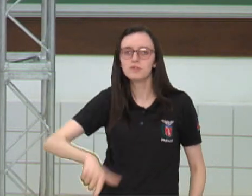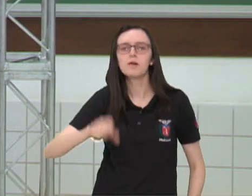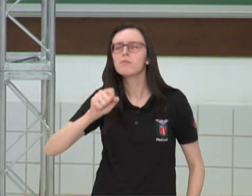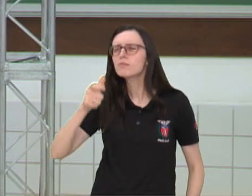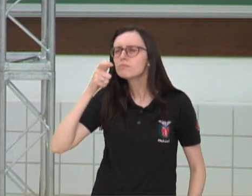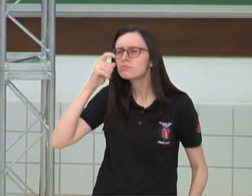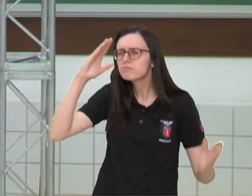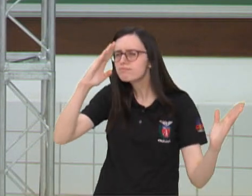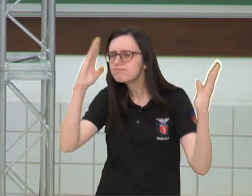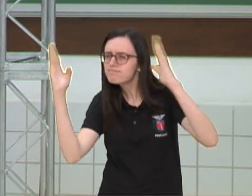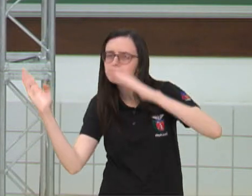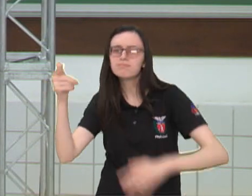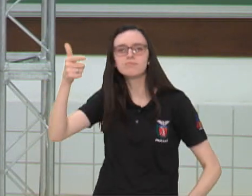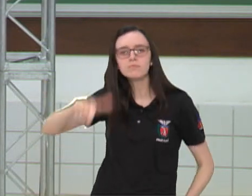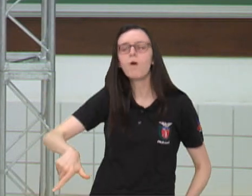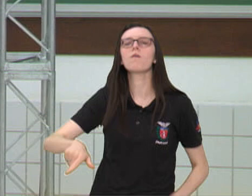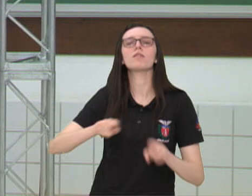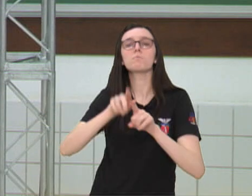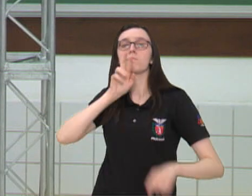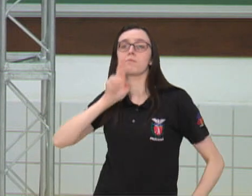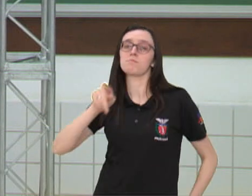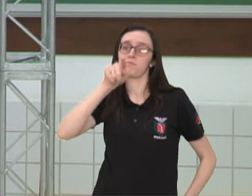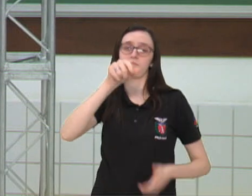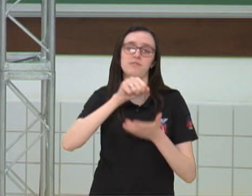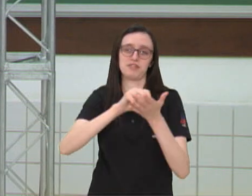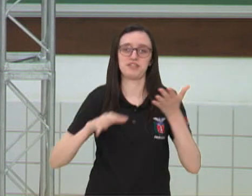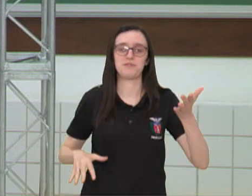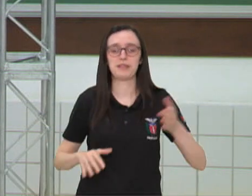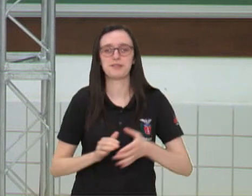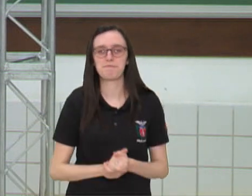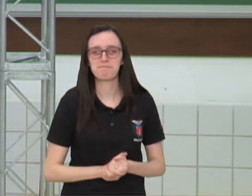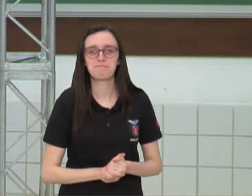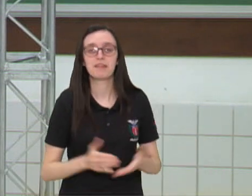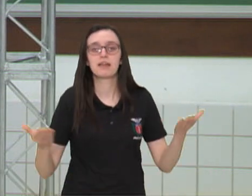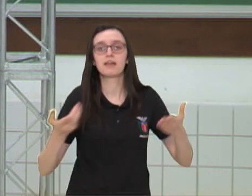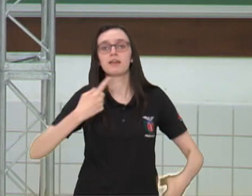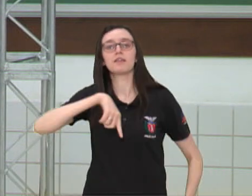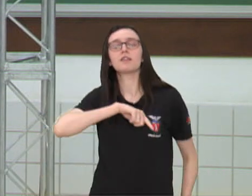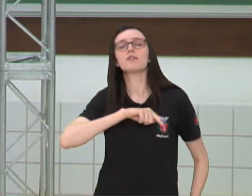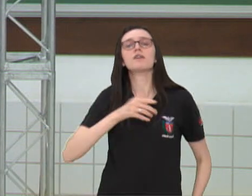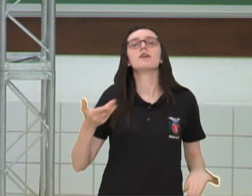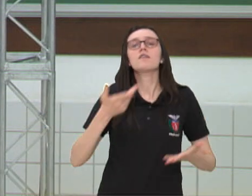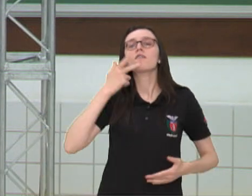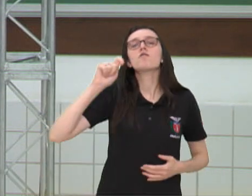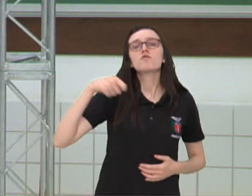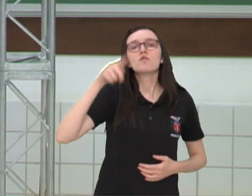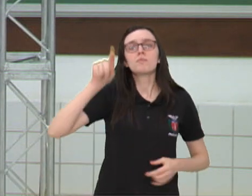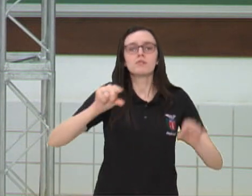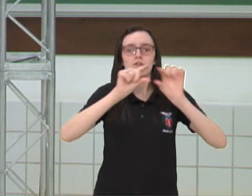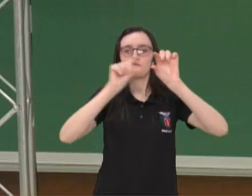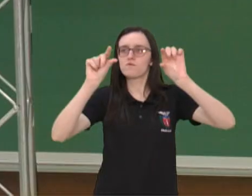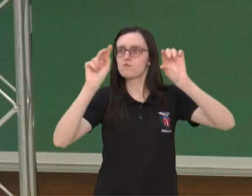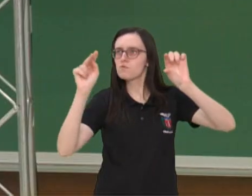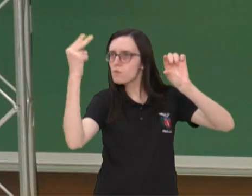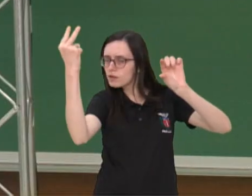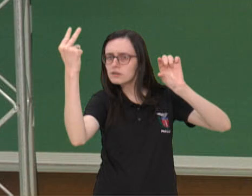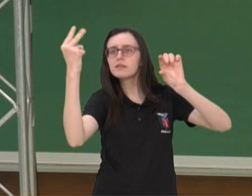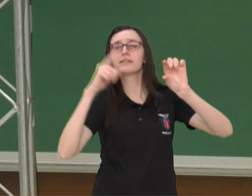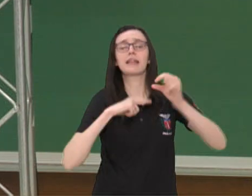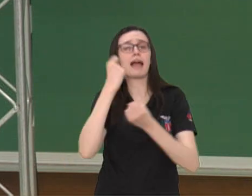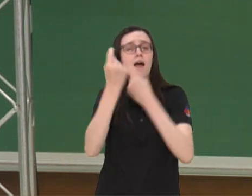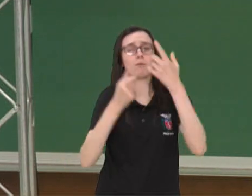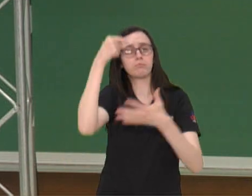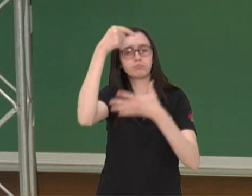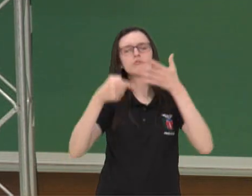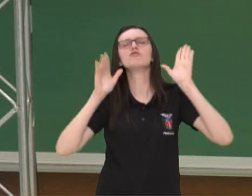vídeo novamente para responder aquela atividade. Nós vamos hoje aqui falar de função quadrática e tem alguns